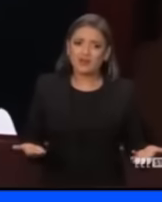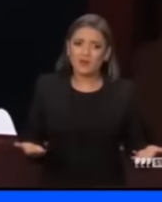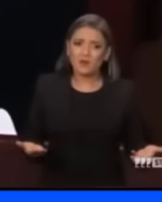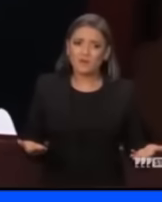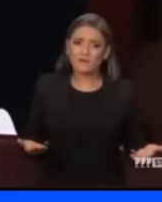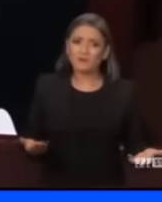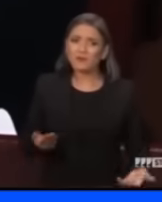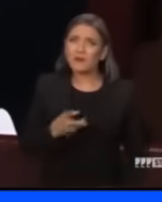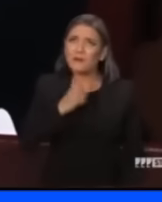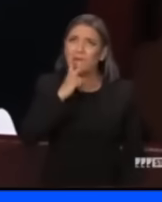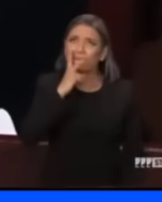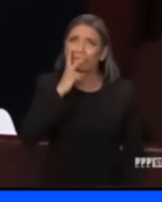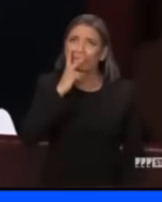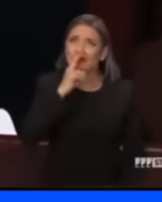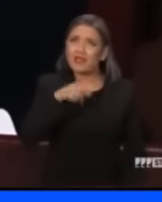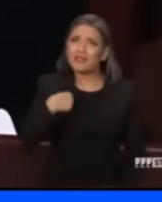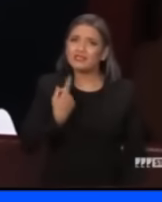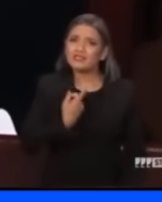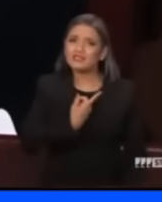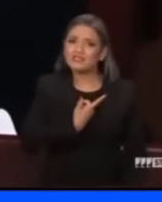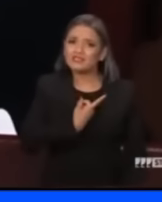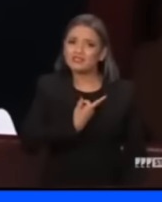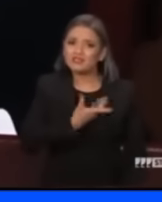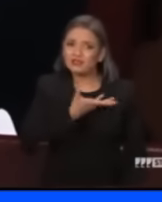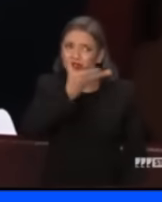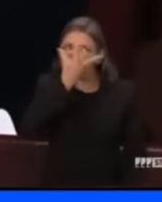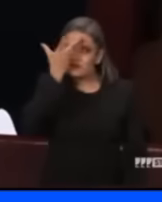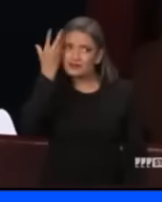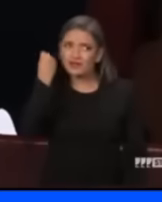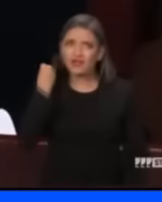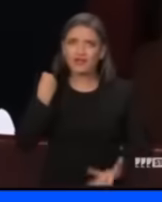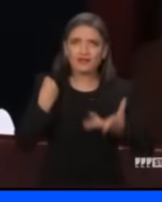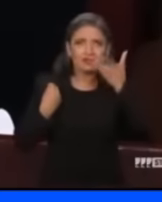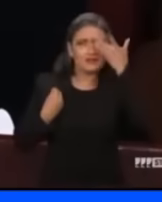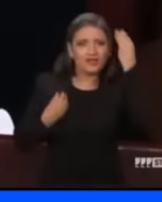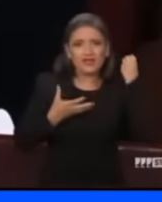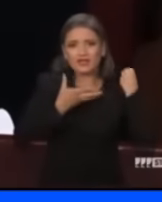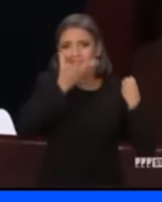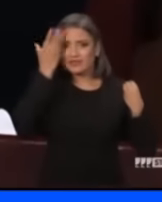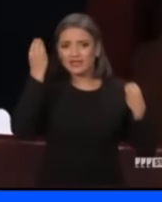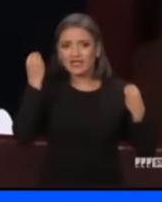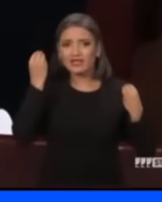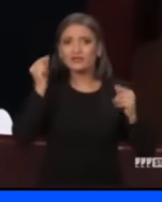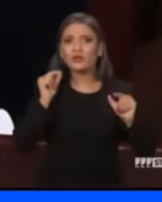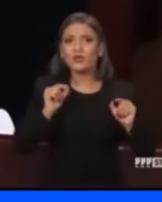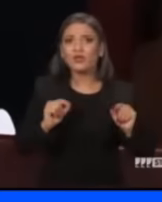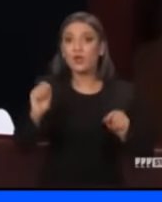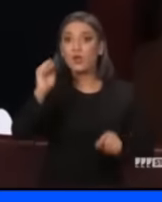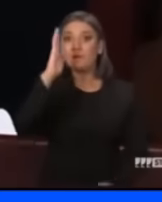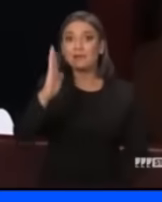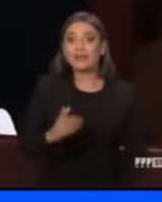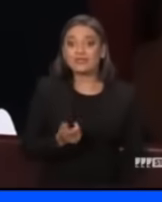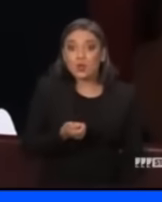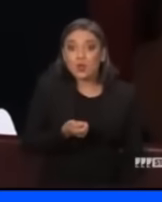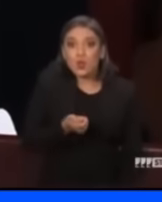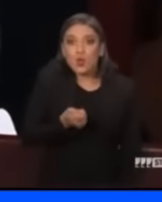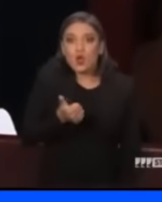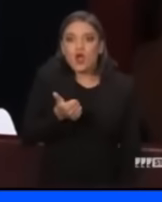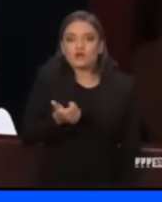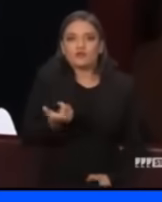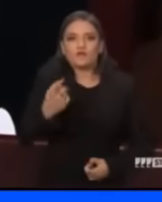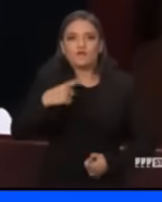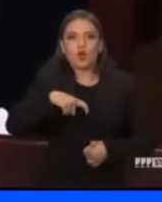esquecendo aos poucos que o Brasil quase volta a